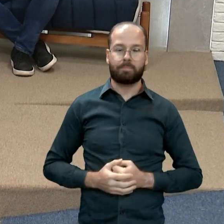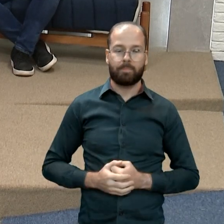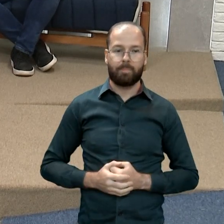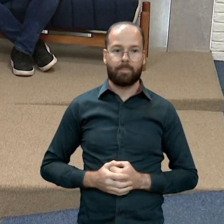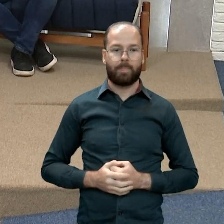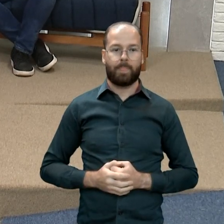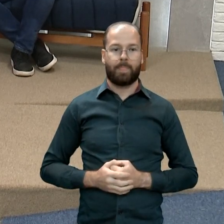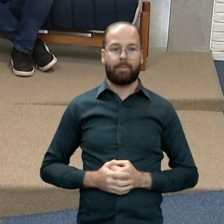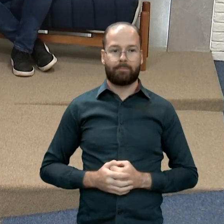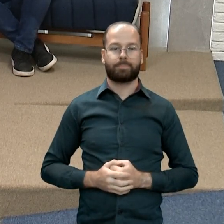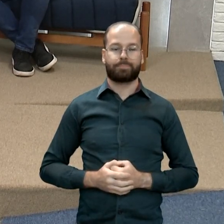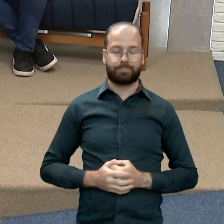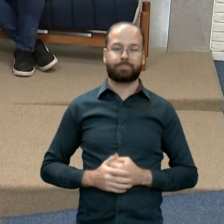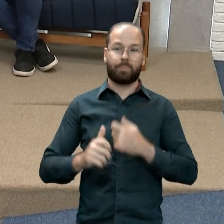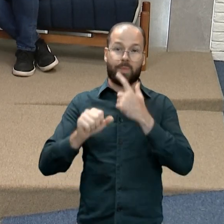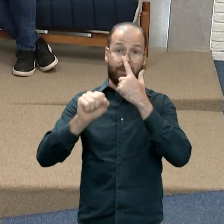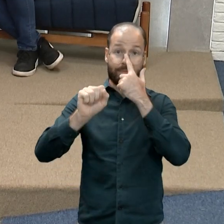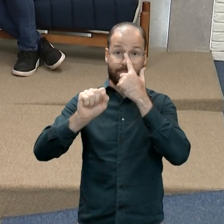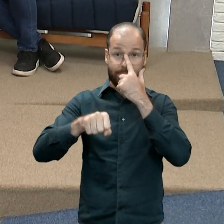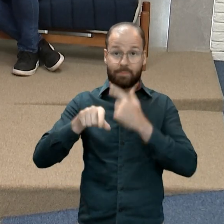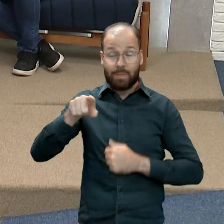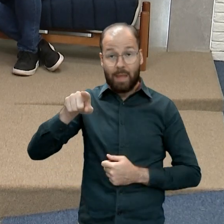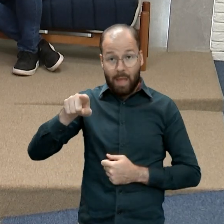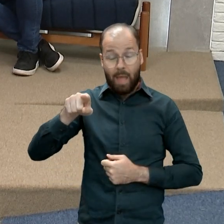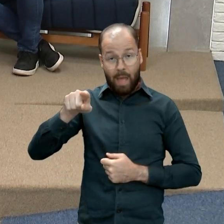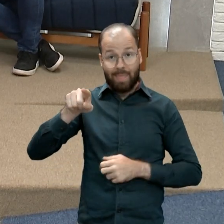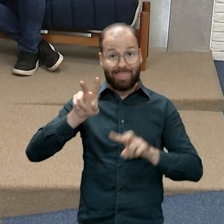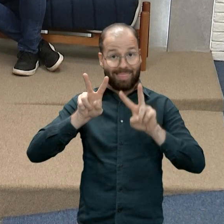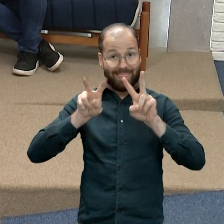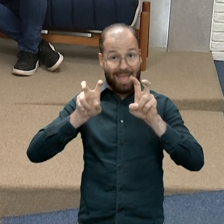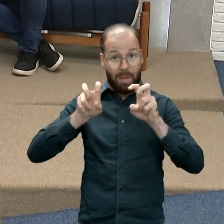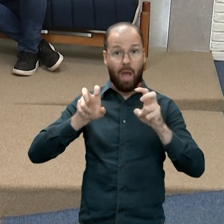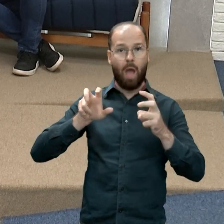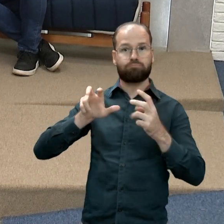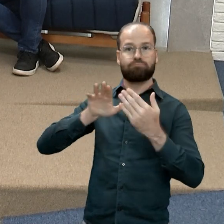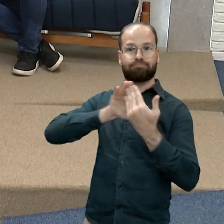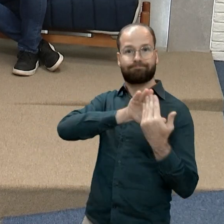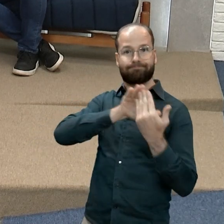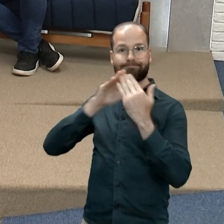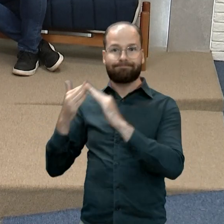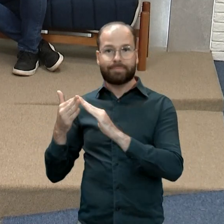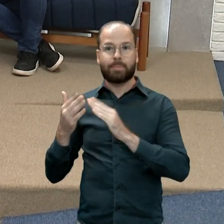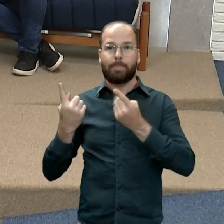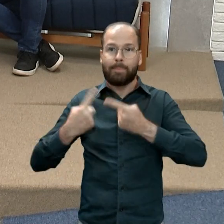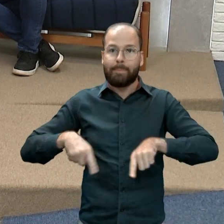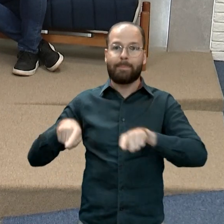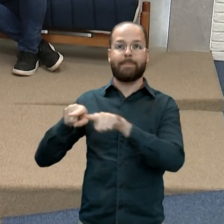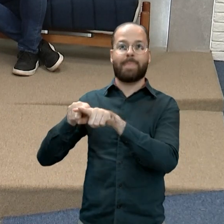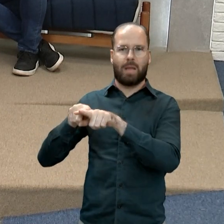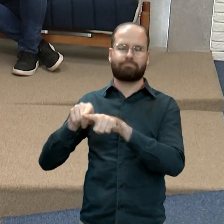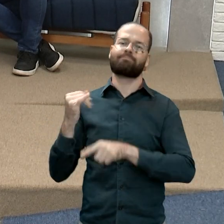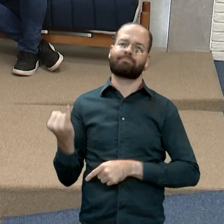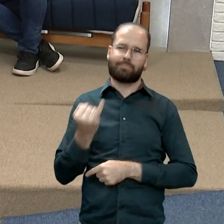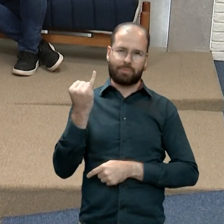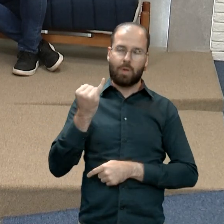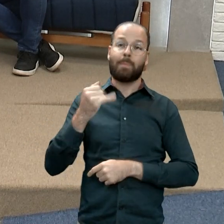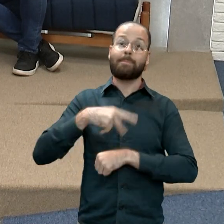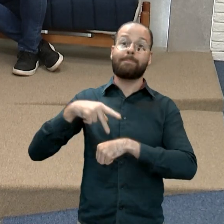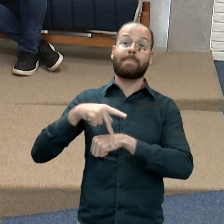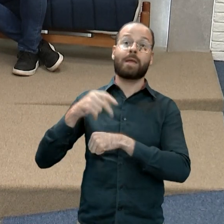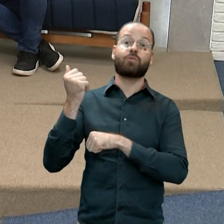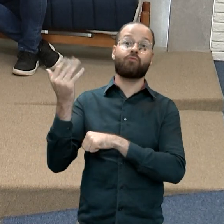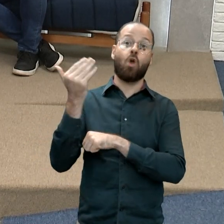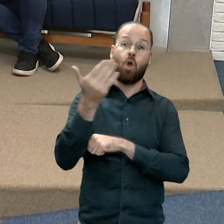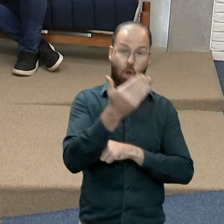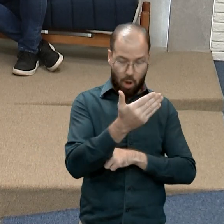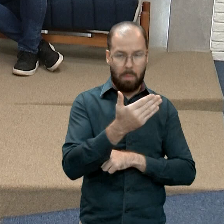importante essa temática da internacionalização, porque isso nos capacita, isso agrega muito